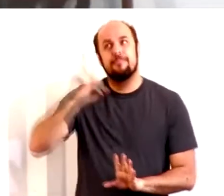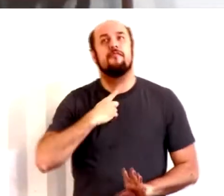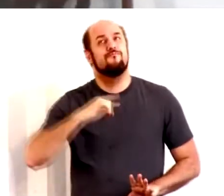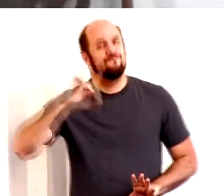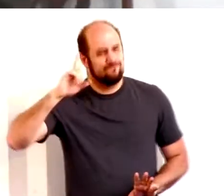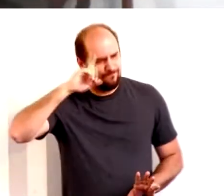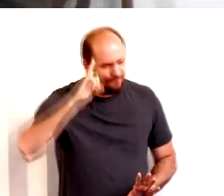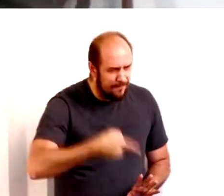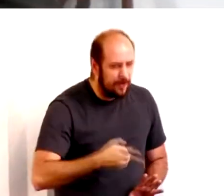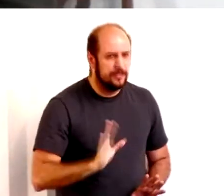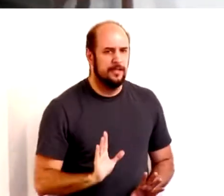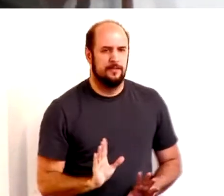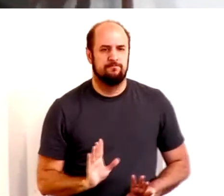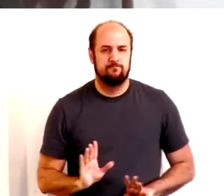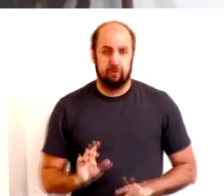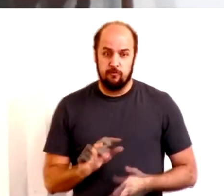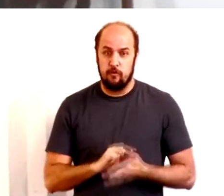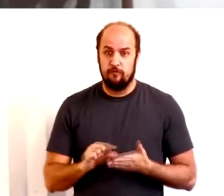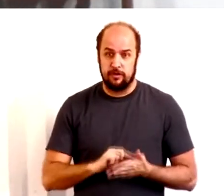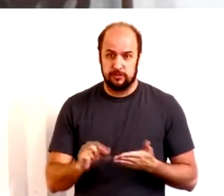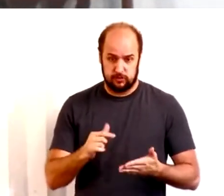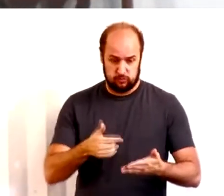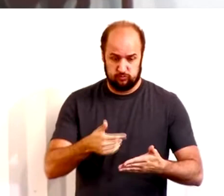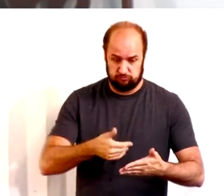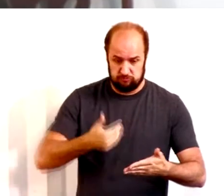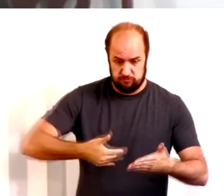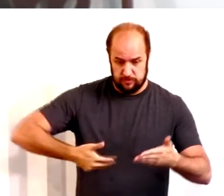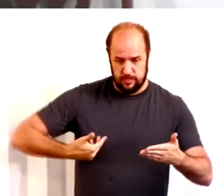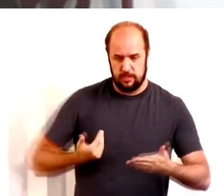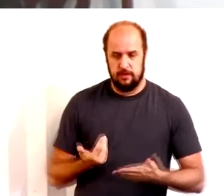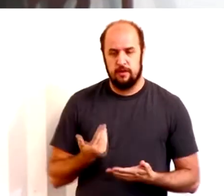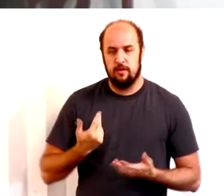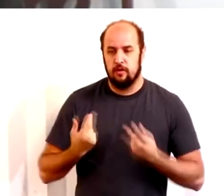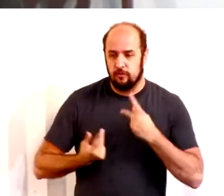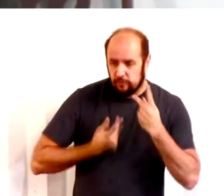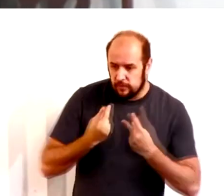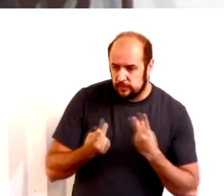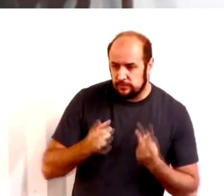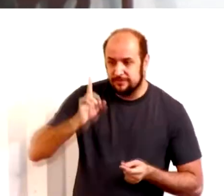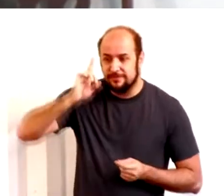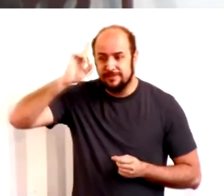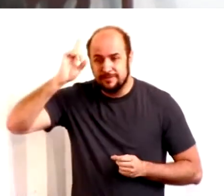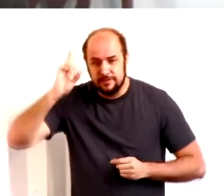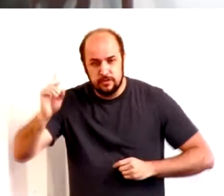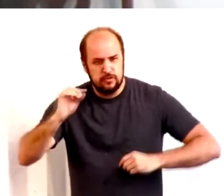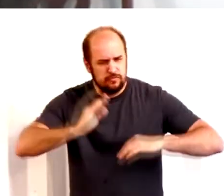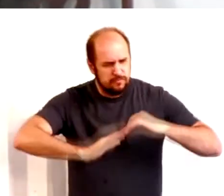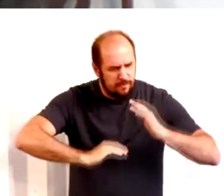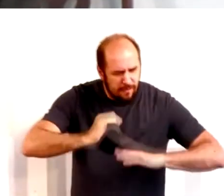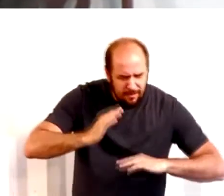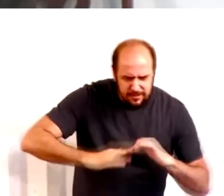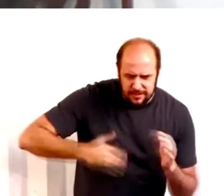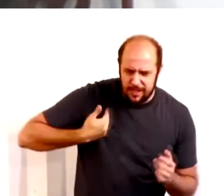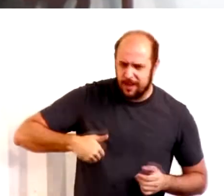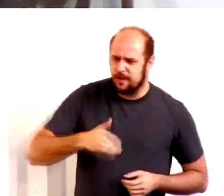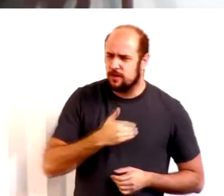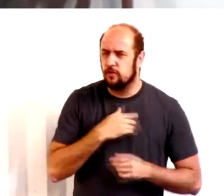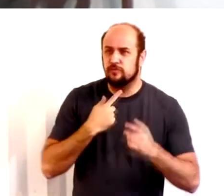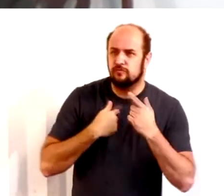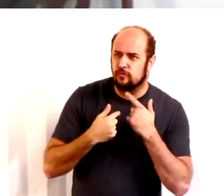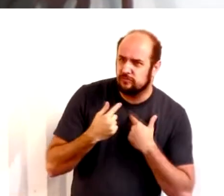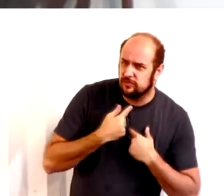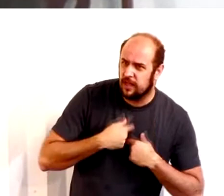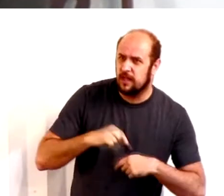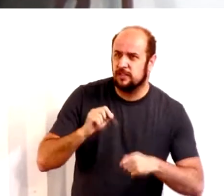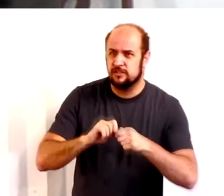aqui, versículos anteriores, quando ele diz que é Deus que efetua em vós tanto querer